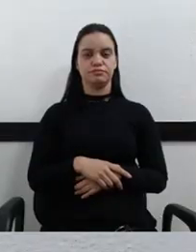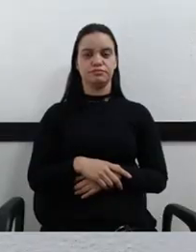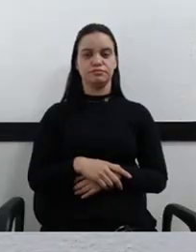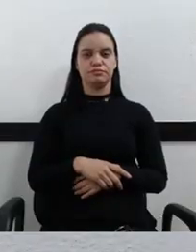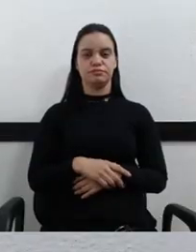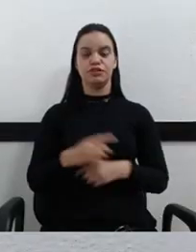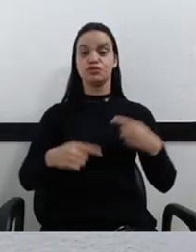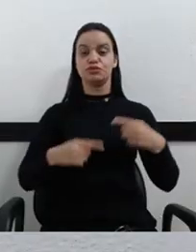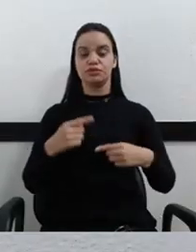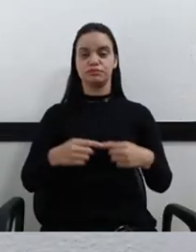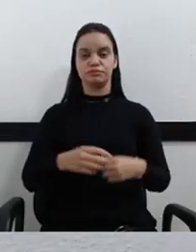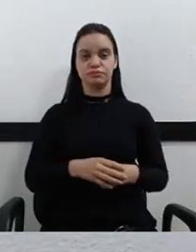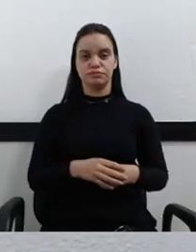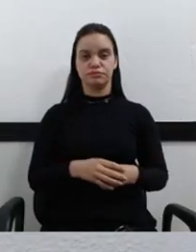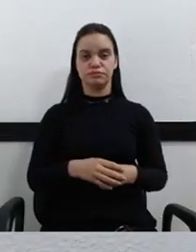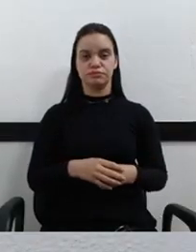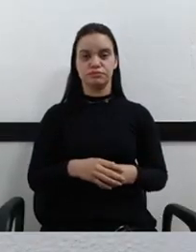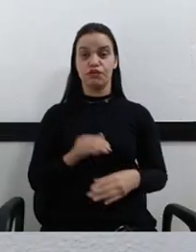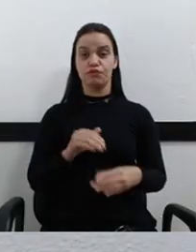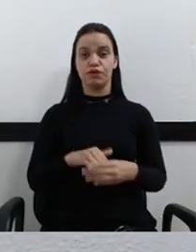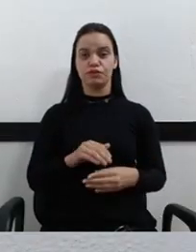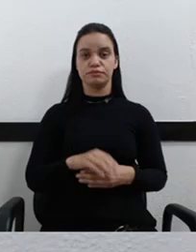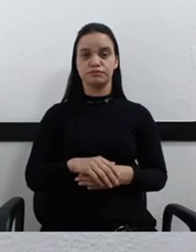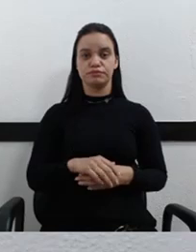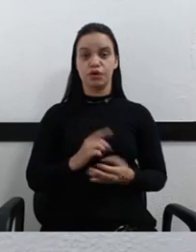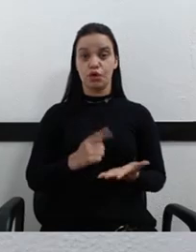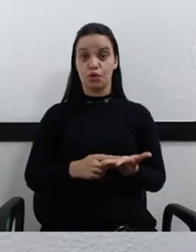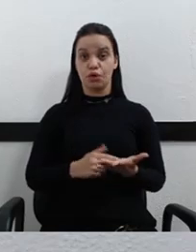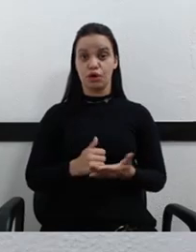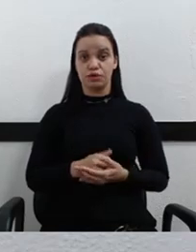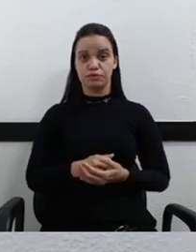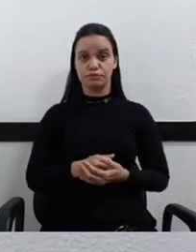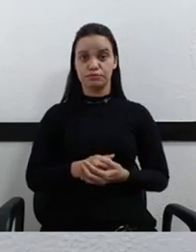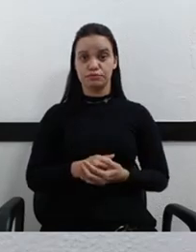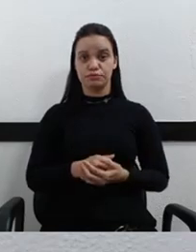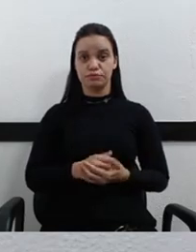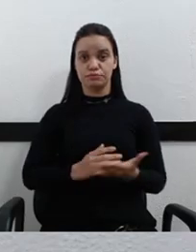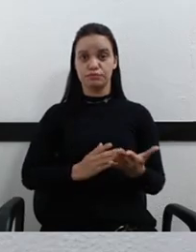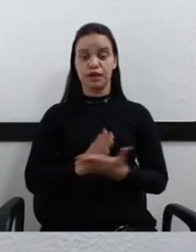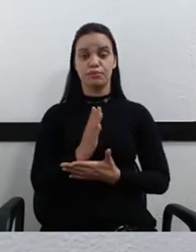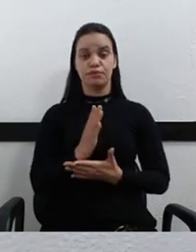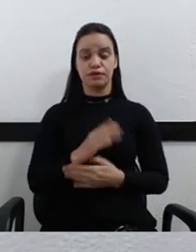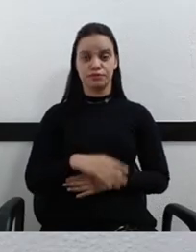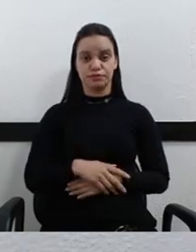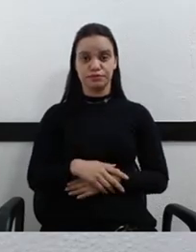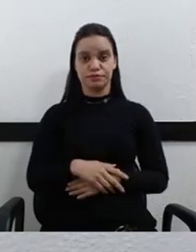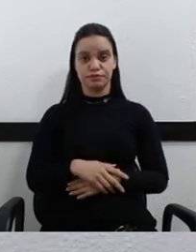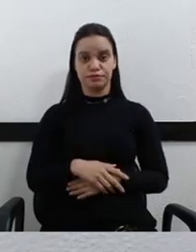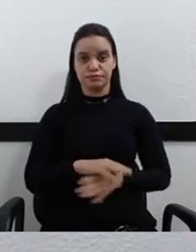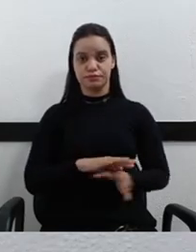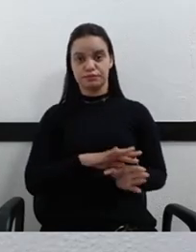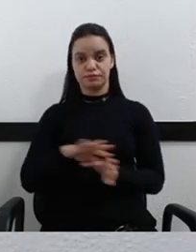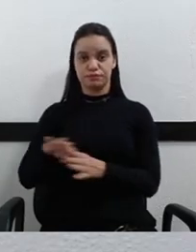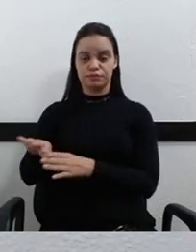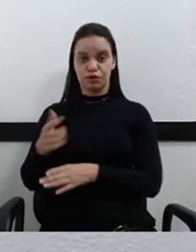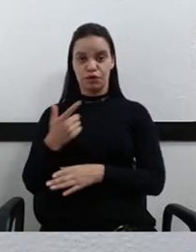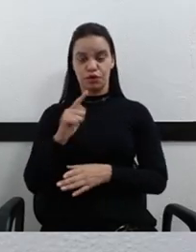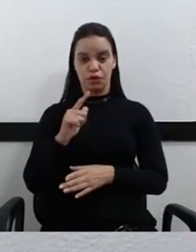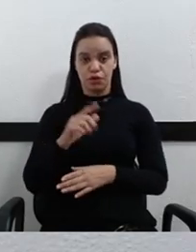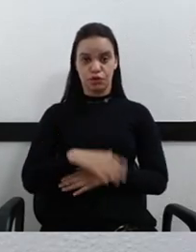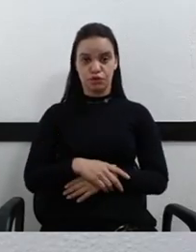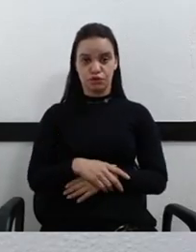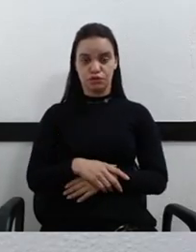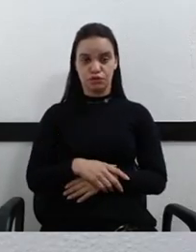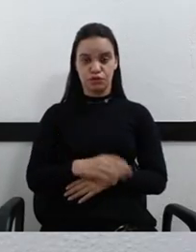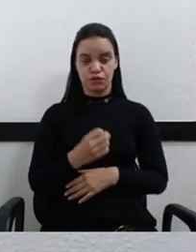Em discussão, em votação, os que concordam permaneçam como estão. Aprovado. Próximo processo é o processo SEI